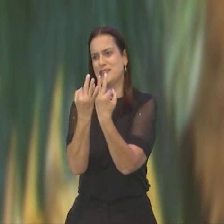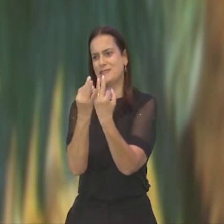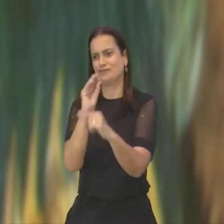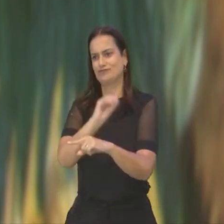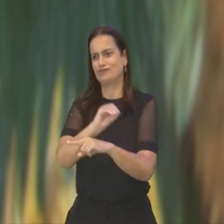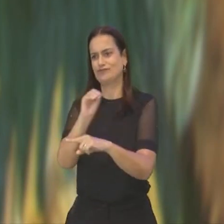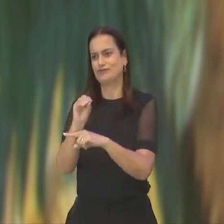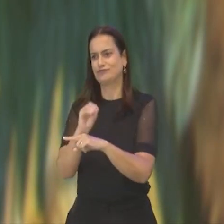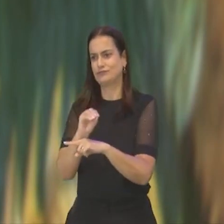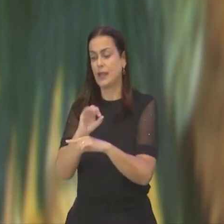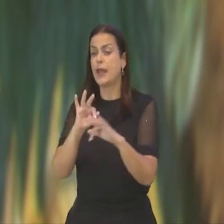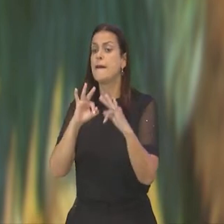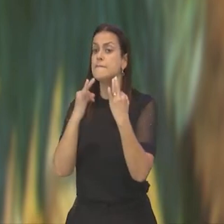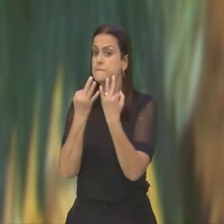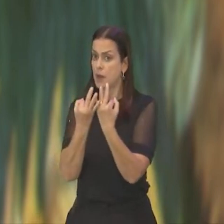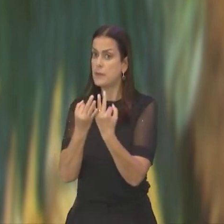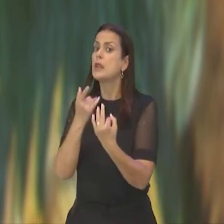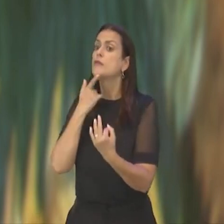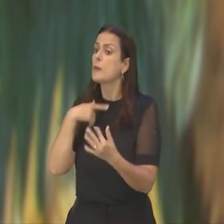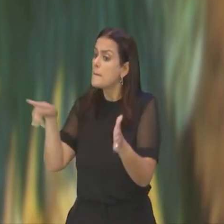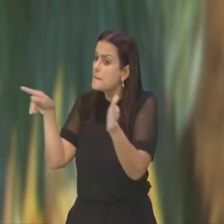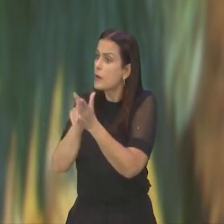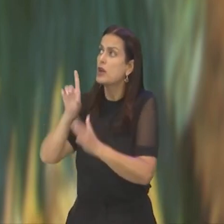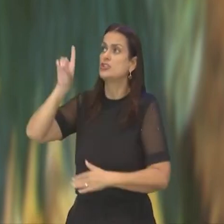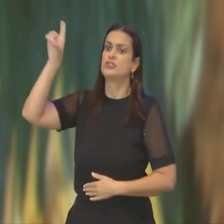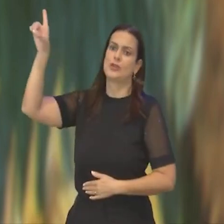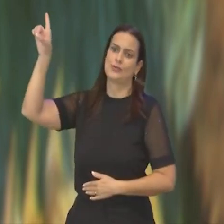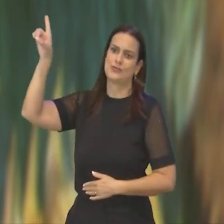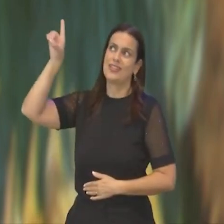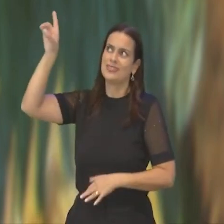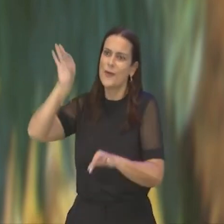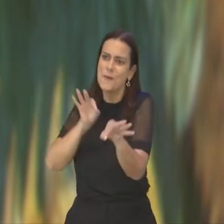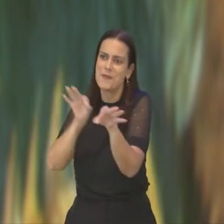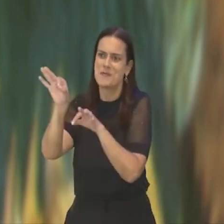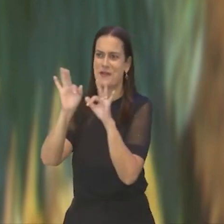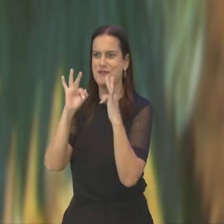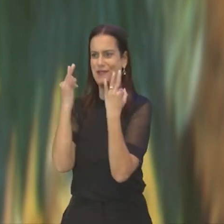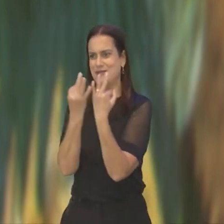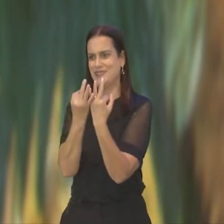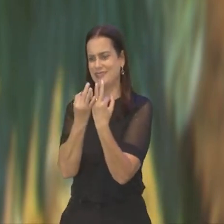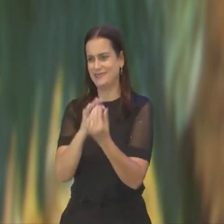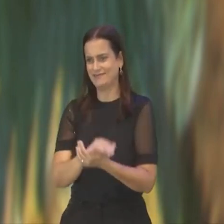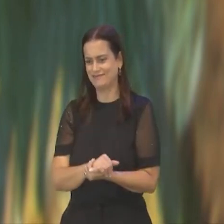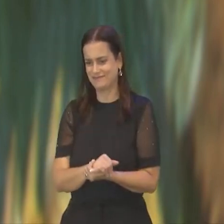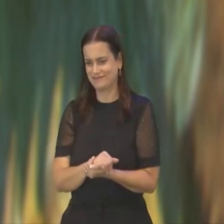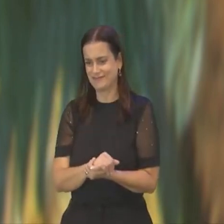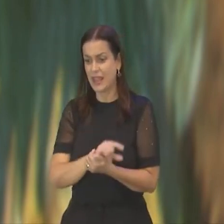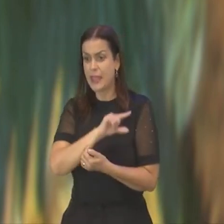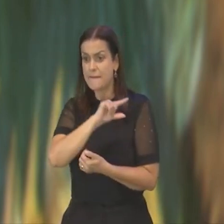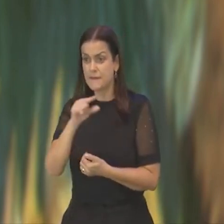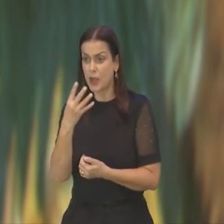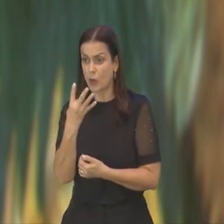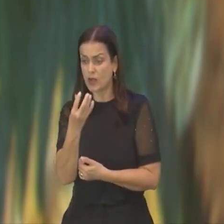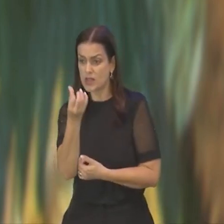A família é um projeto de Deus. E aqui no verso 46, de uma forma muito sutil,